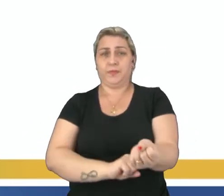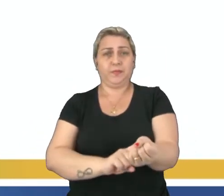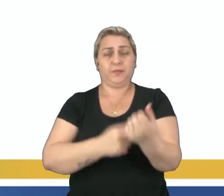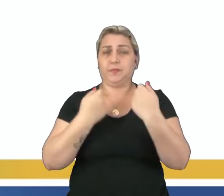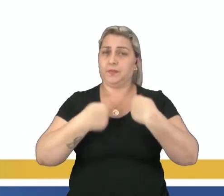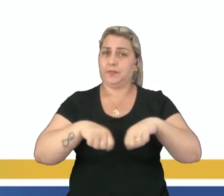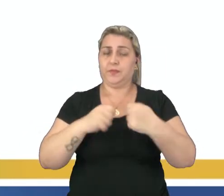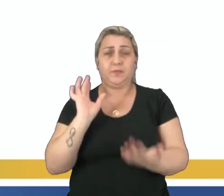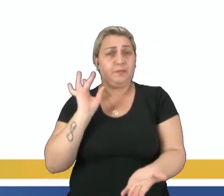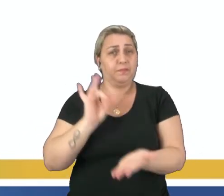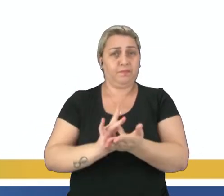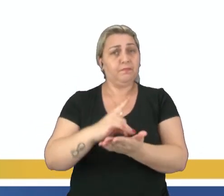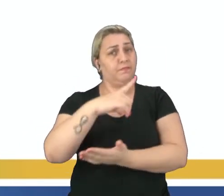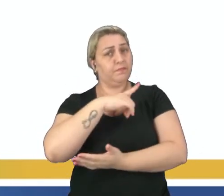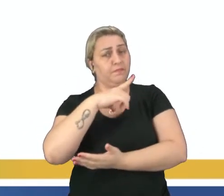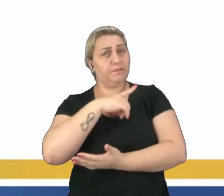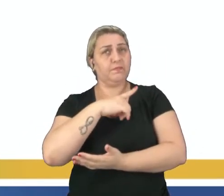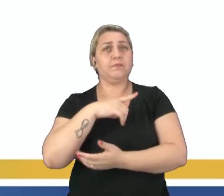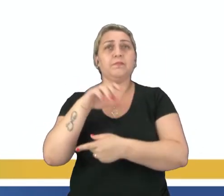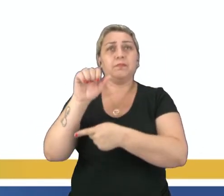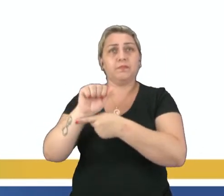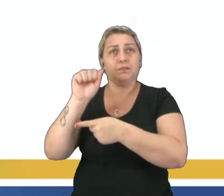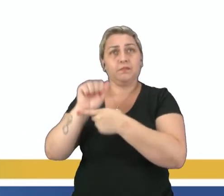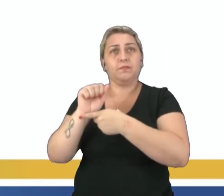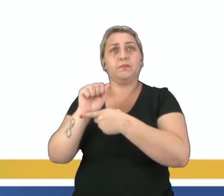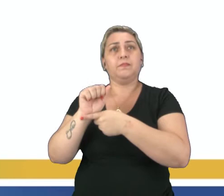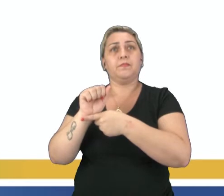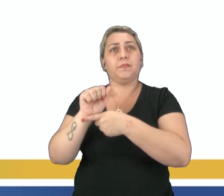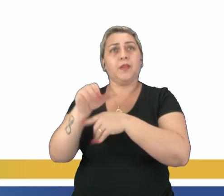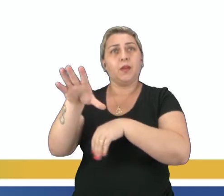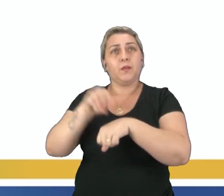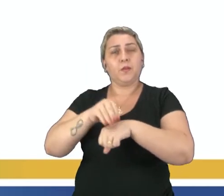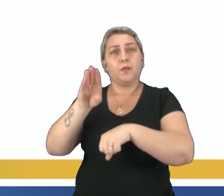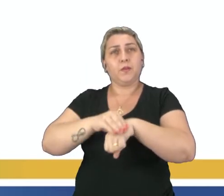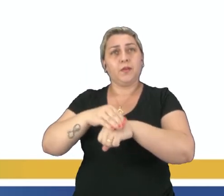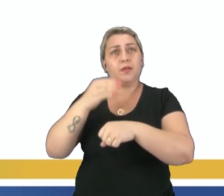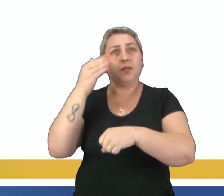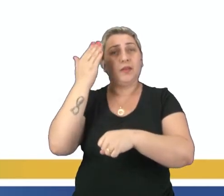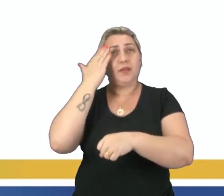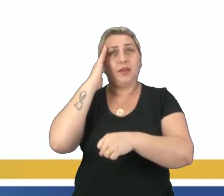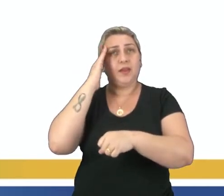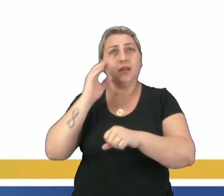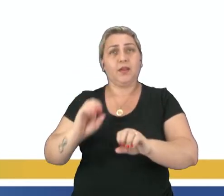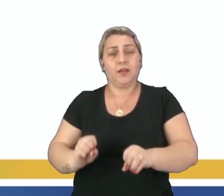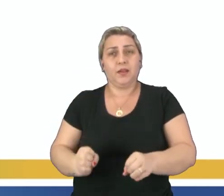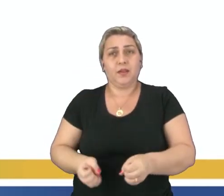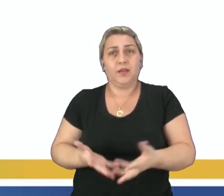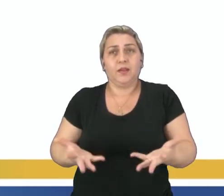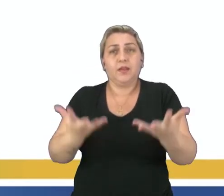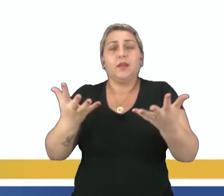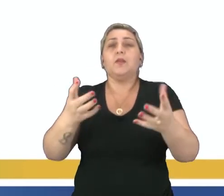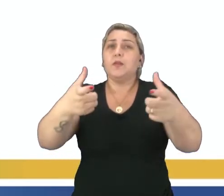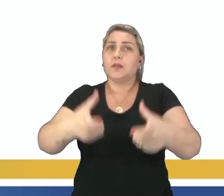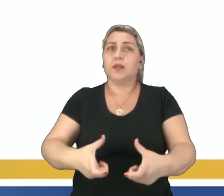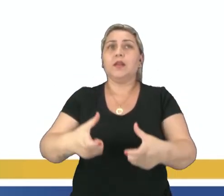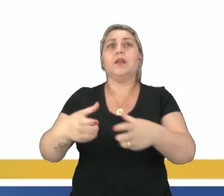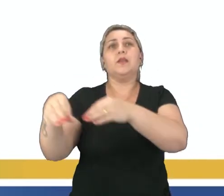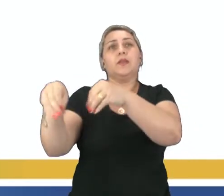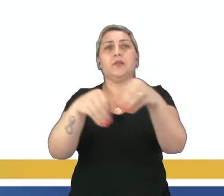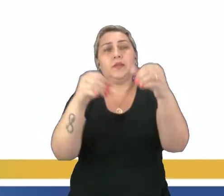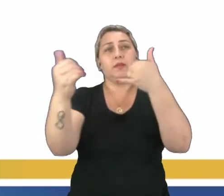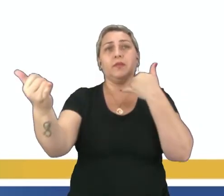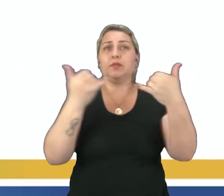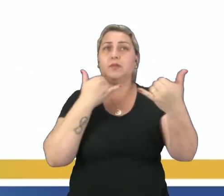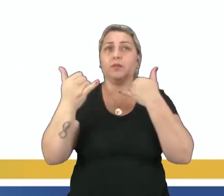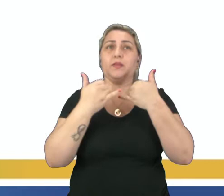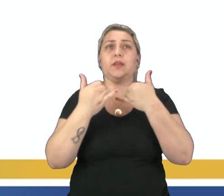a aproximação brusca de um objeto. E por último nós tínhamos o seguinte: preencher uma ficha de identificação.